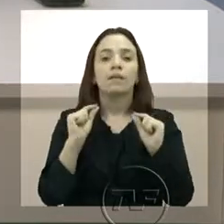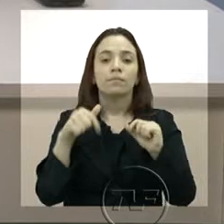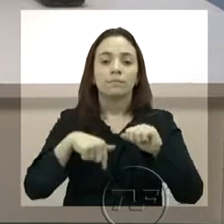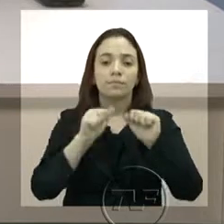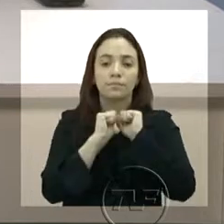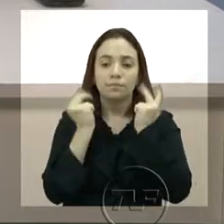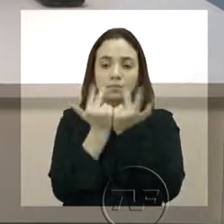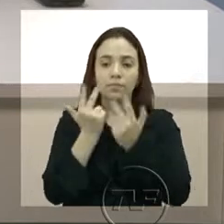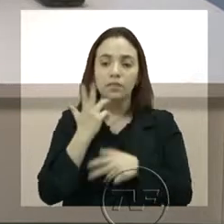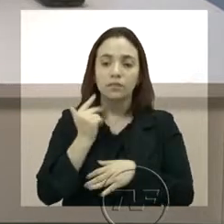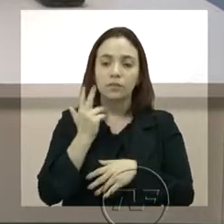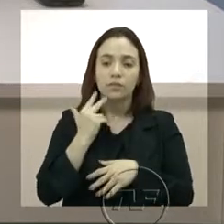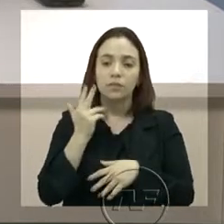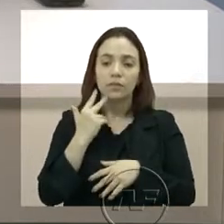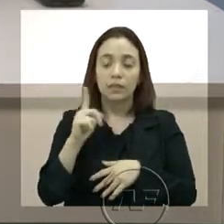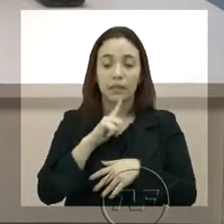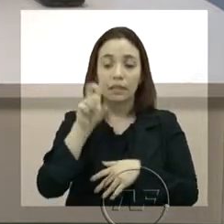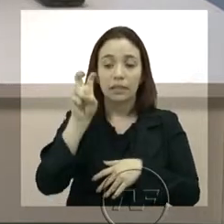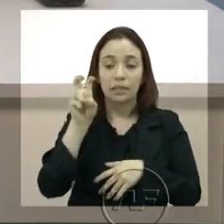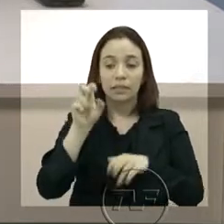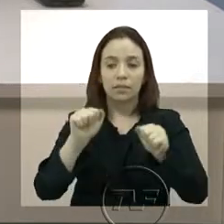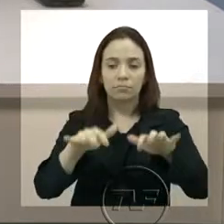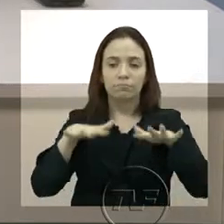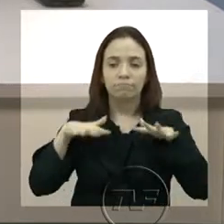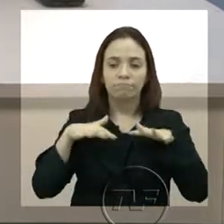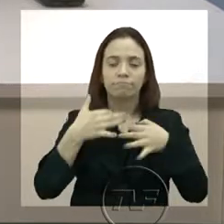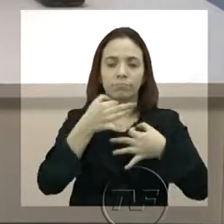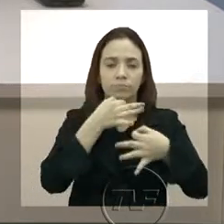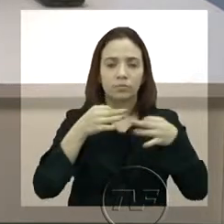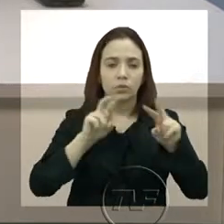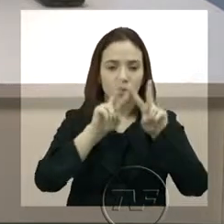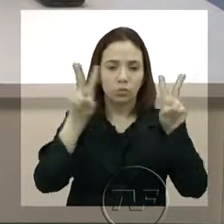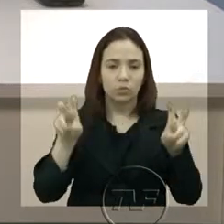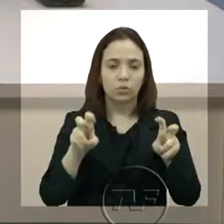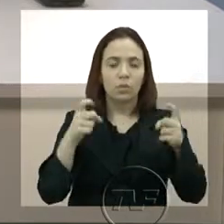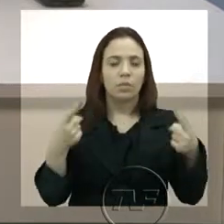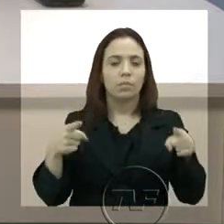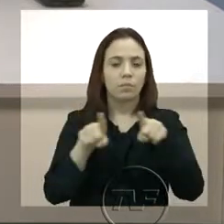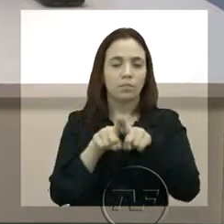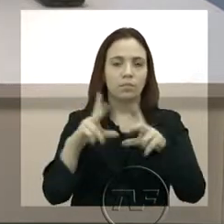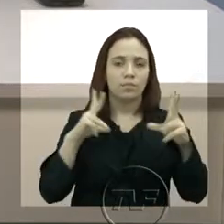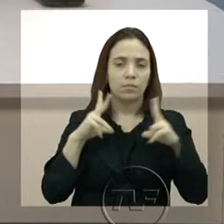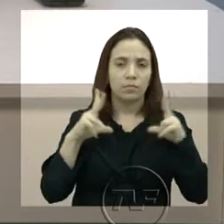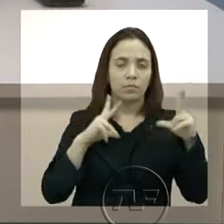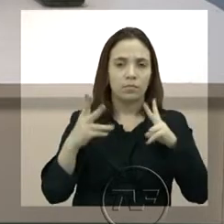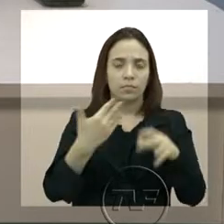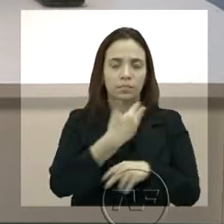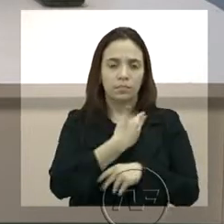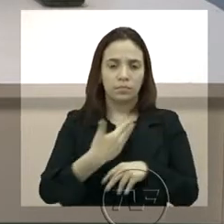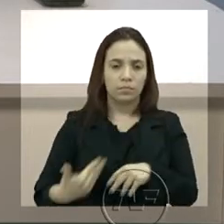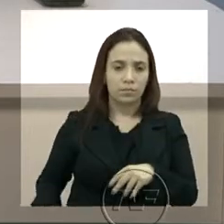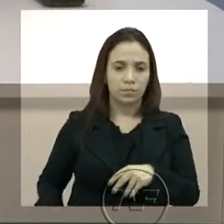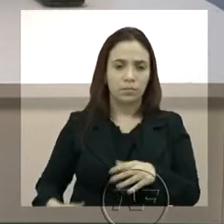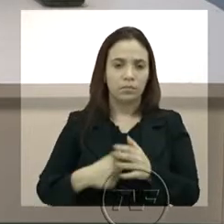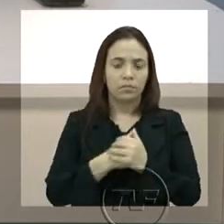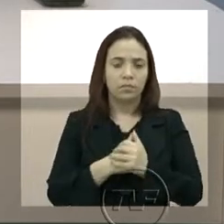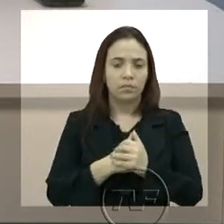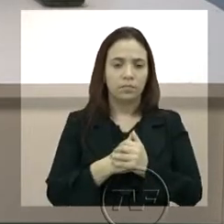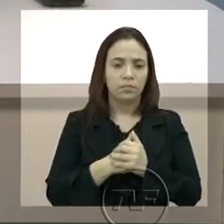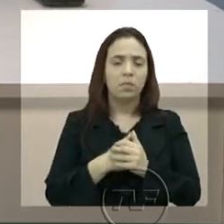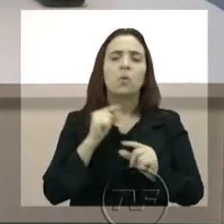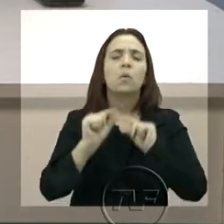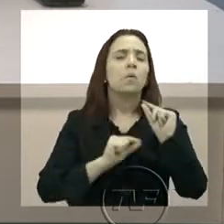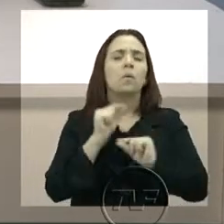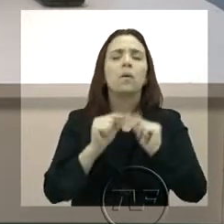Municipal de Fortaleza realizou a 5ª audiência pública tratando das operações urbanas consorciadas. O que são